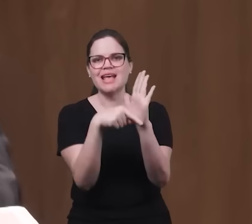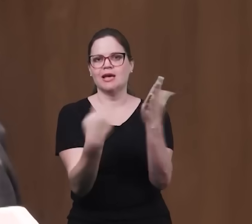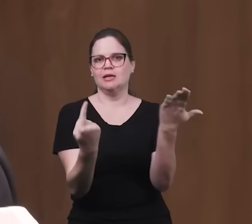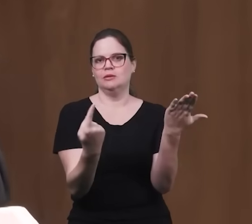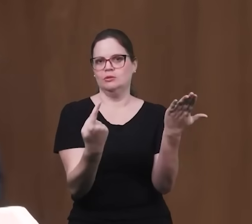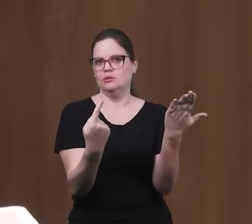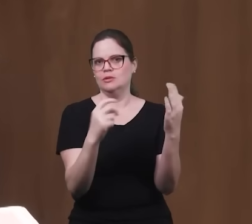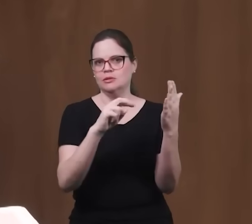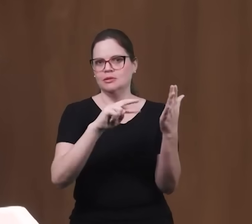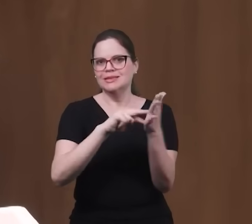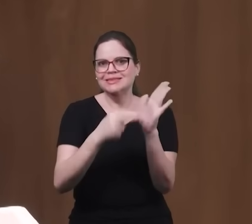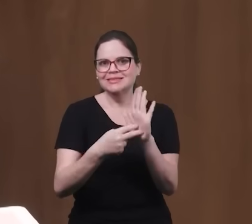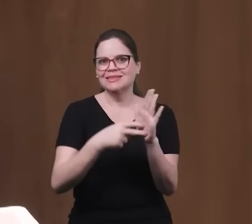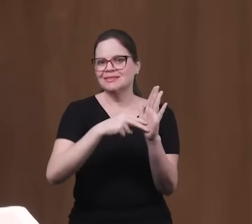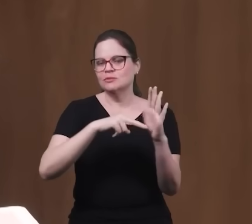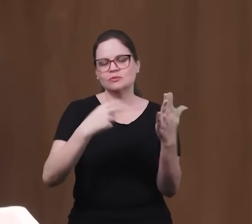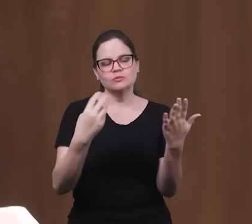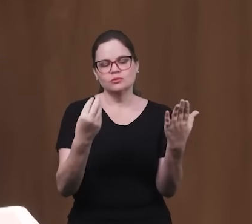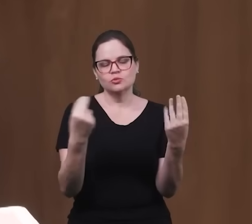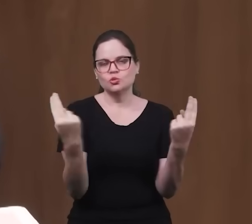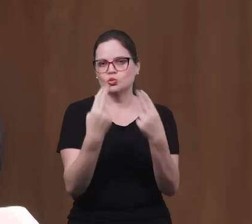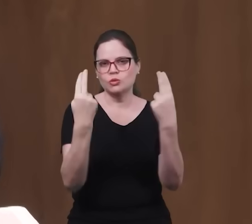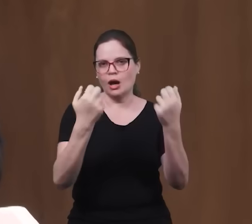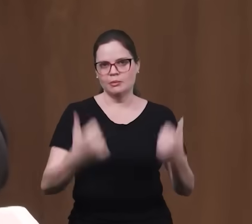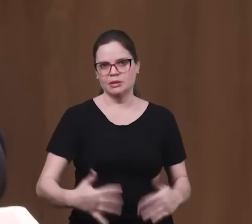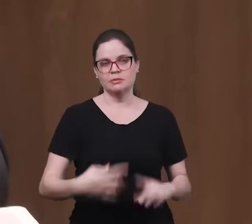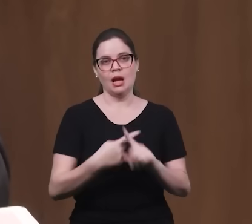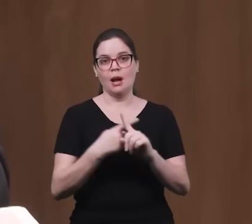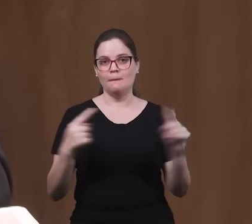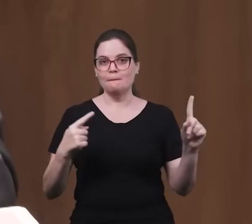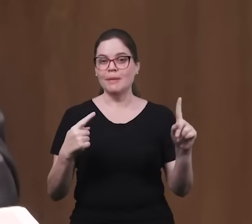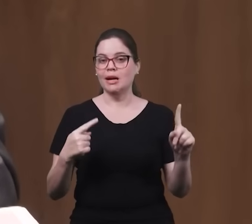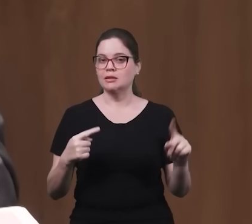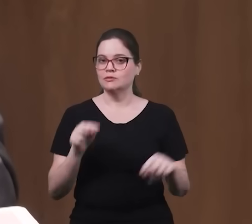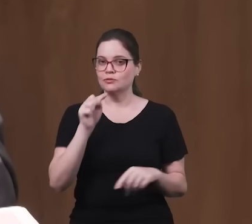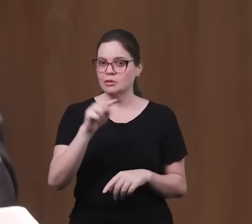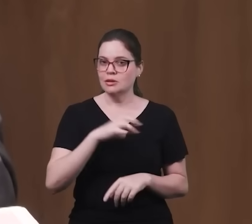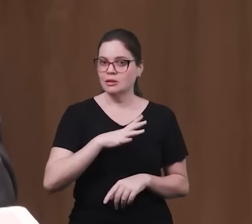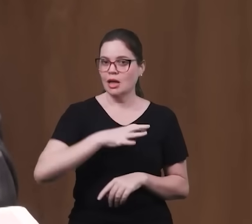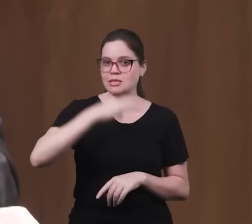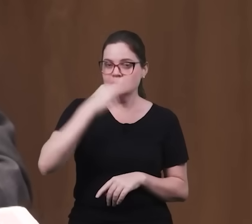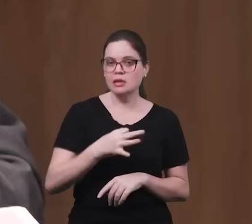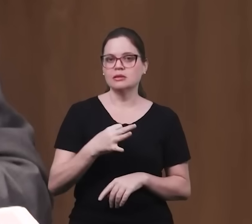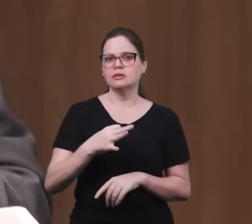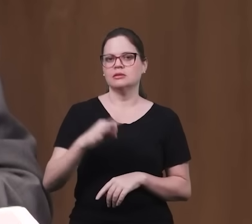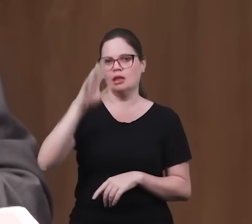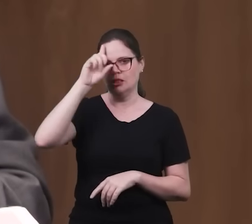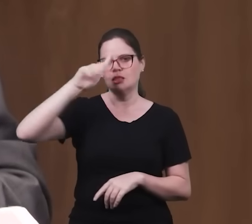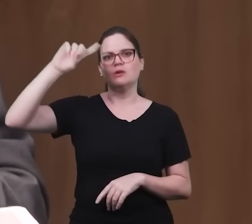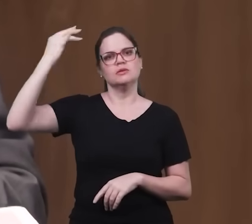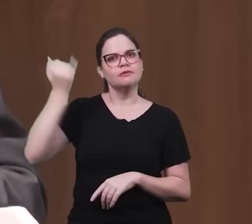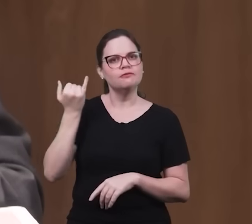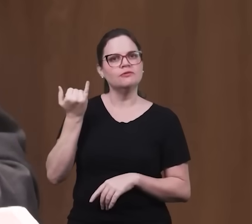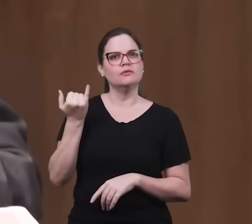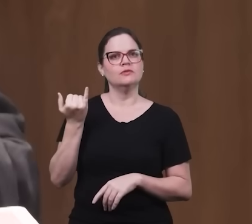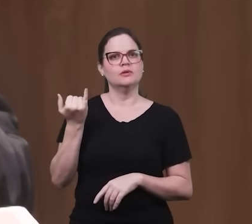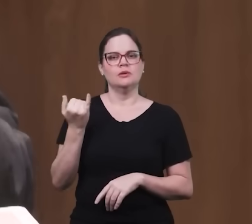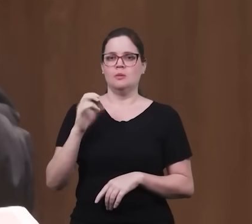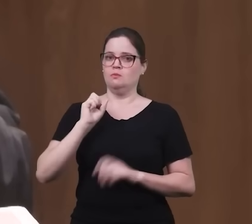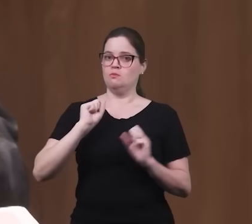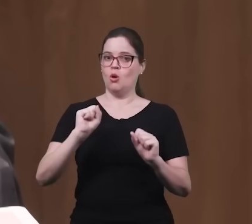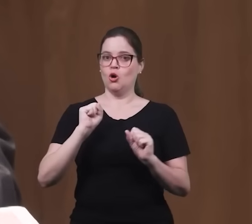conceituar. Agora, é algo que você tem certeza que vem de Deus.